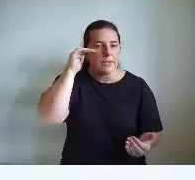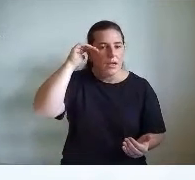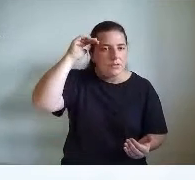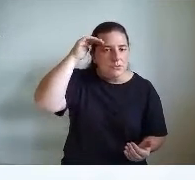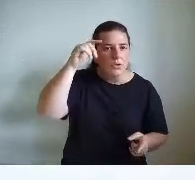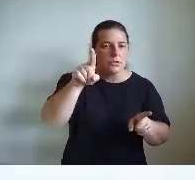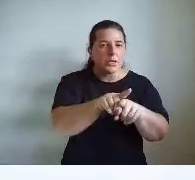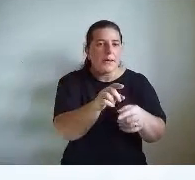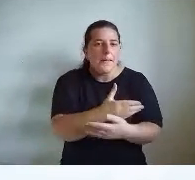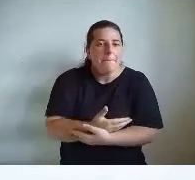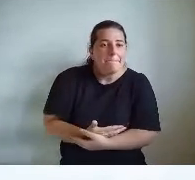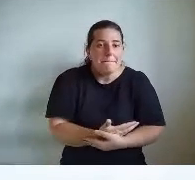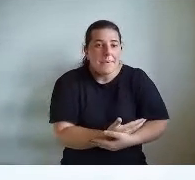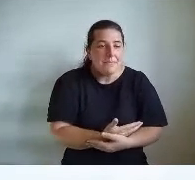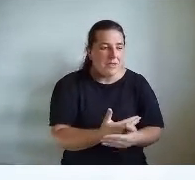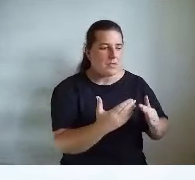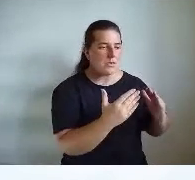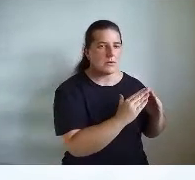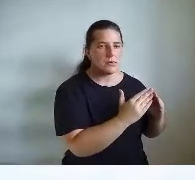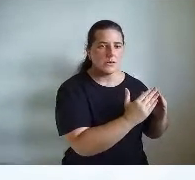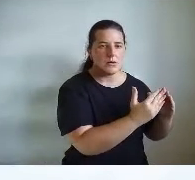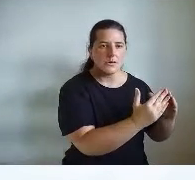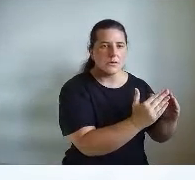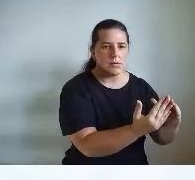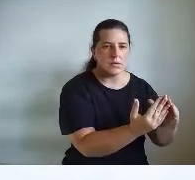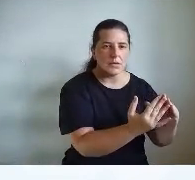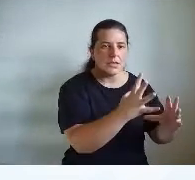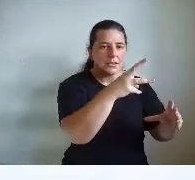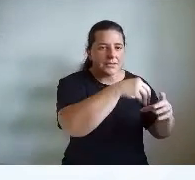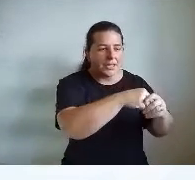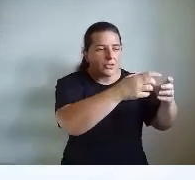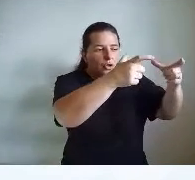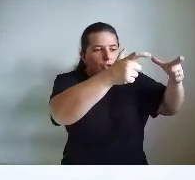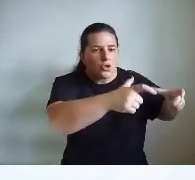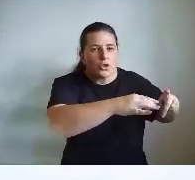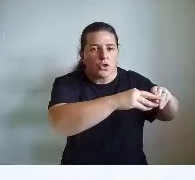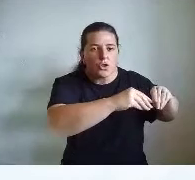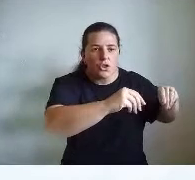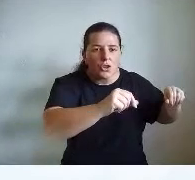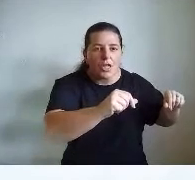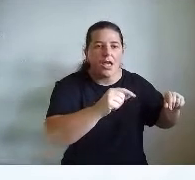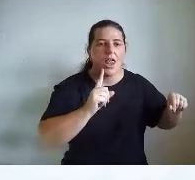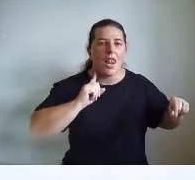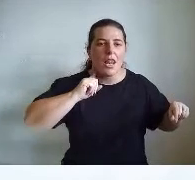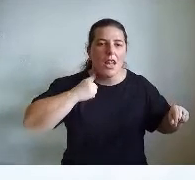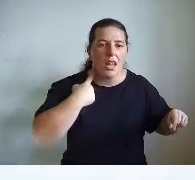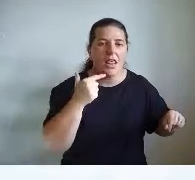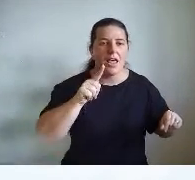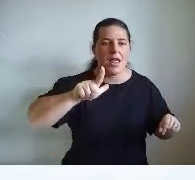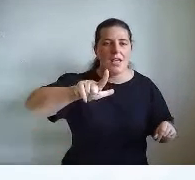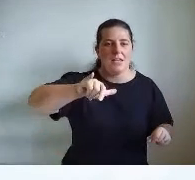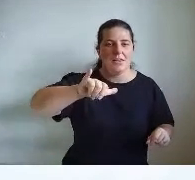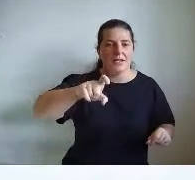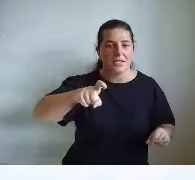bebês, casas edificadas dentro de um lixão. E foi para mim uma experiência, assim,